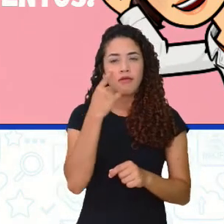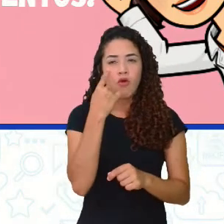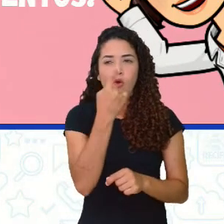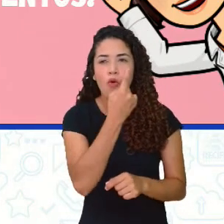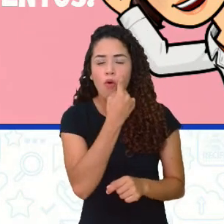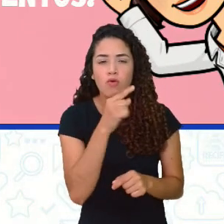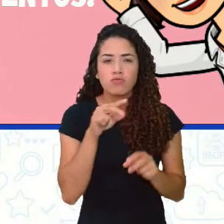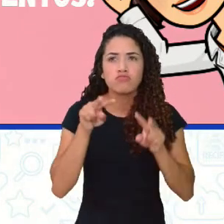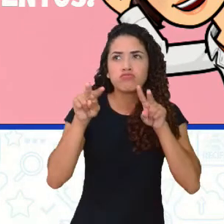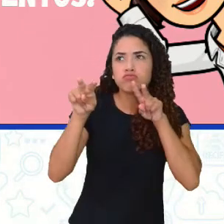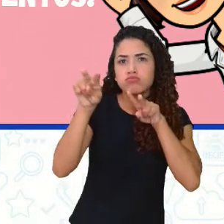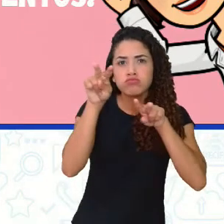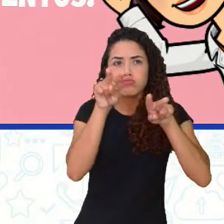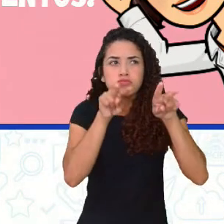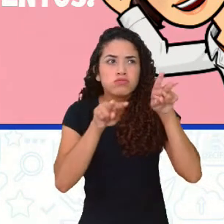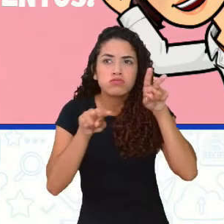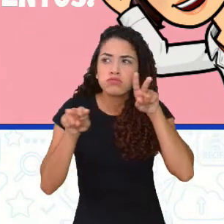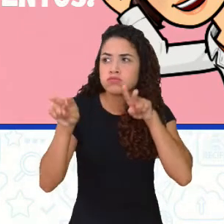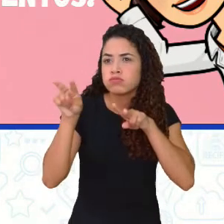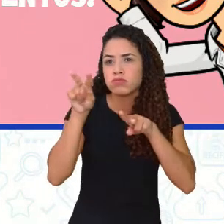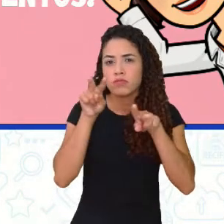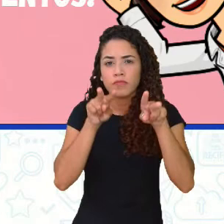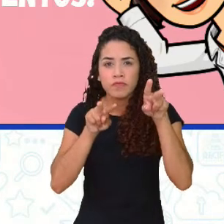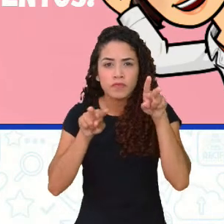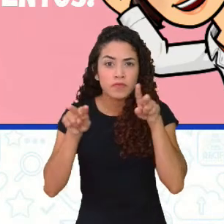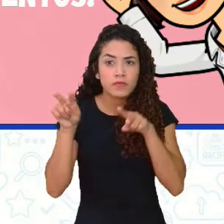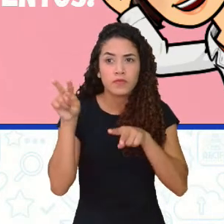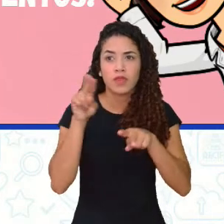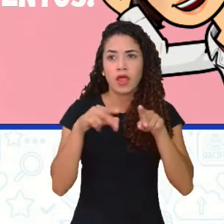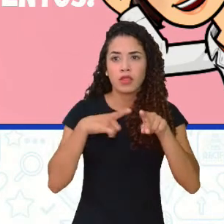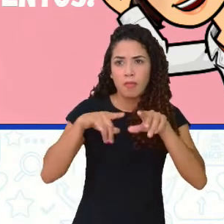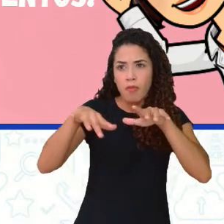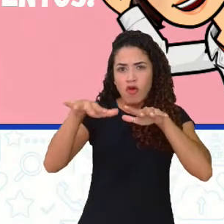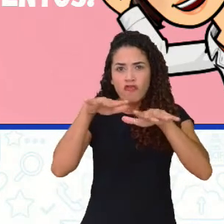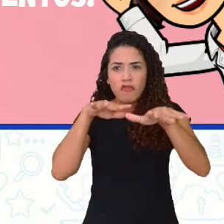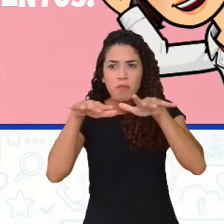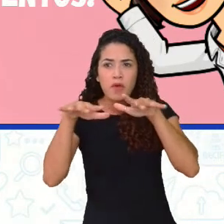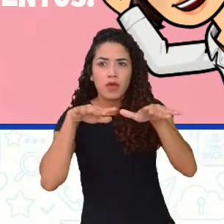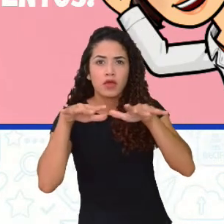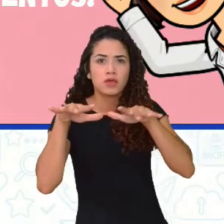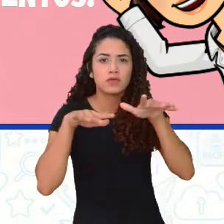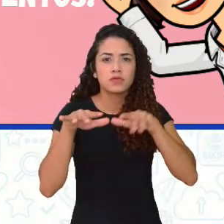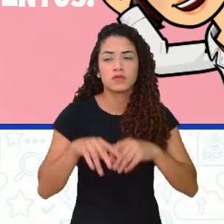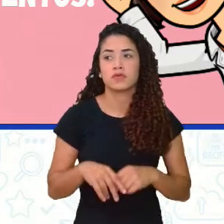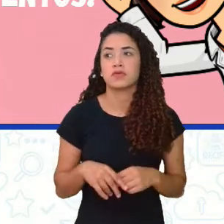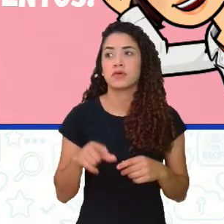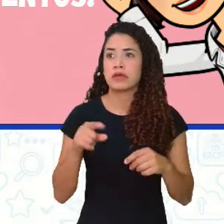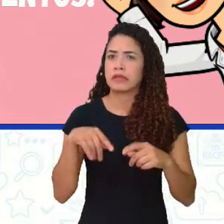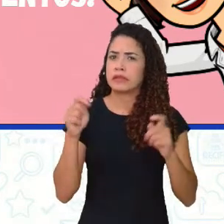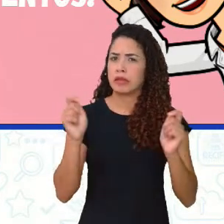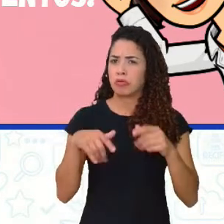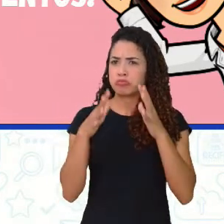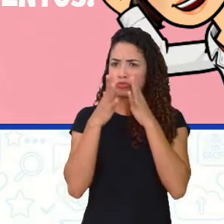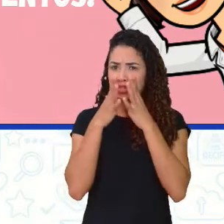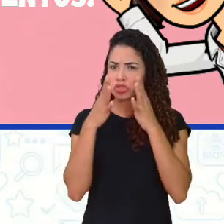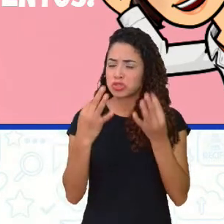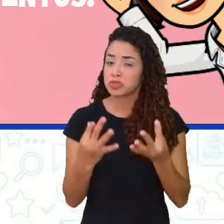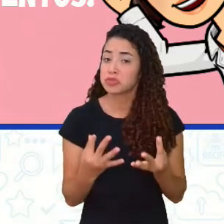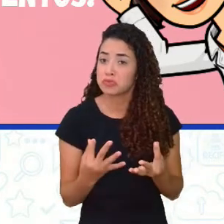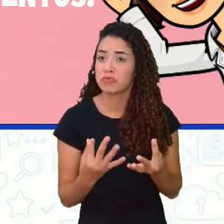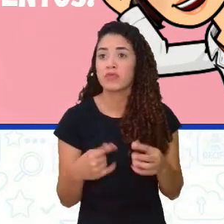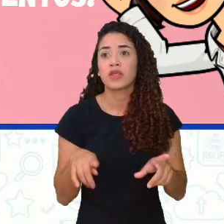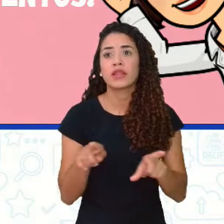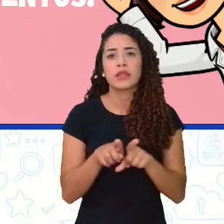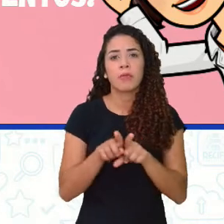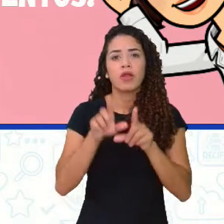um lado para o outro, né? Está fazendo aí um movimento, eu acredito que deve estar prestando atenção. E em alguns instantes também